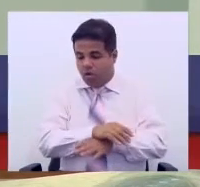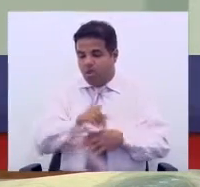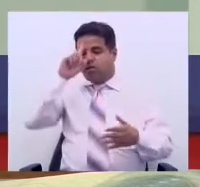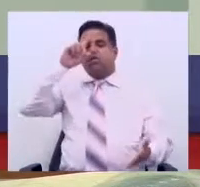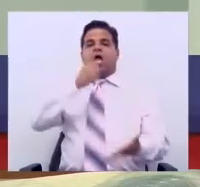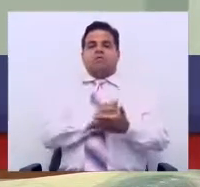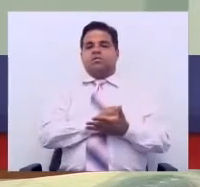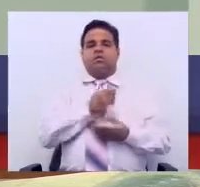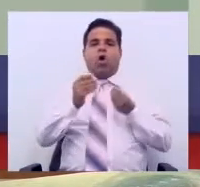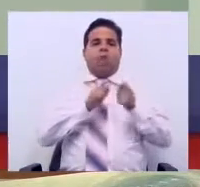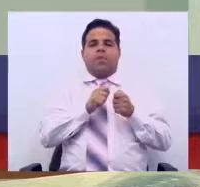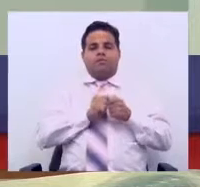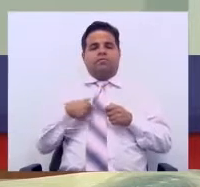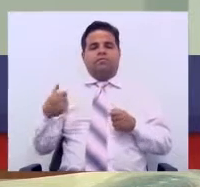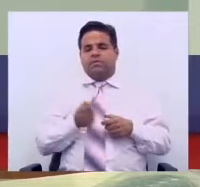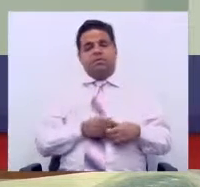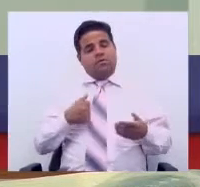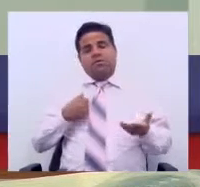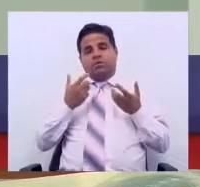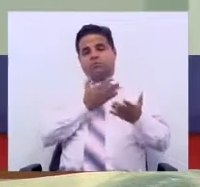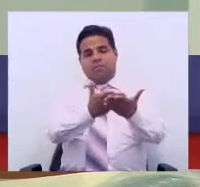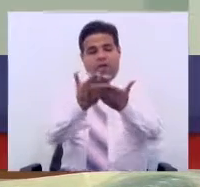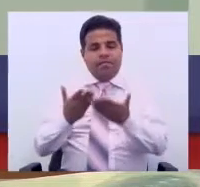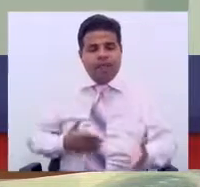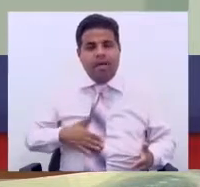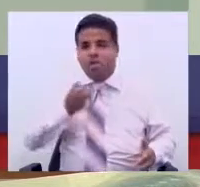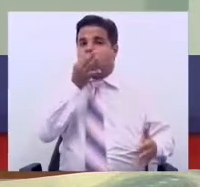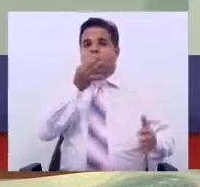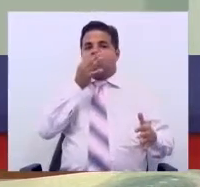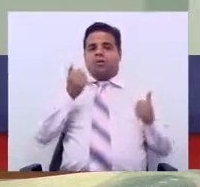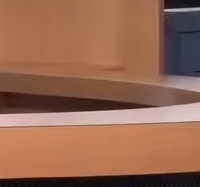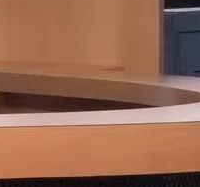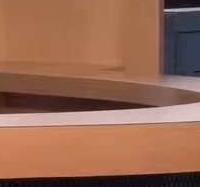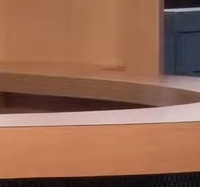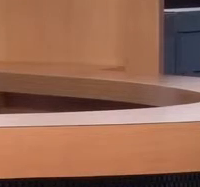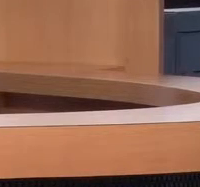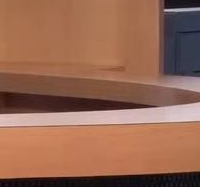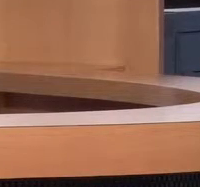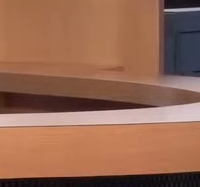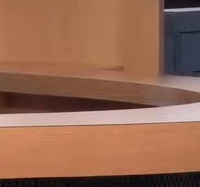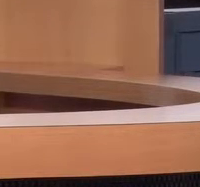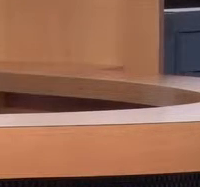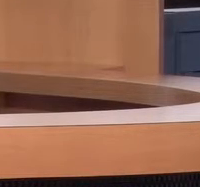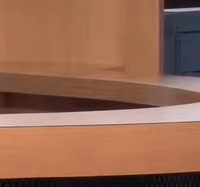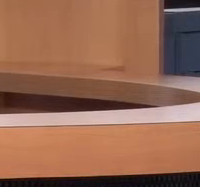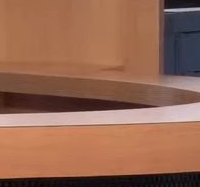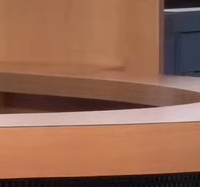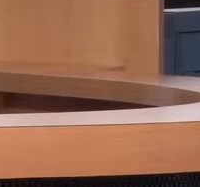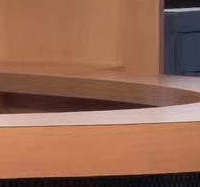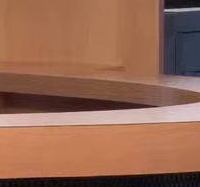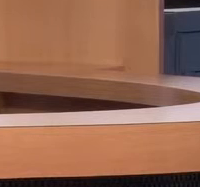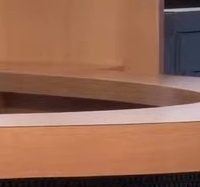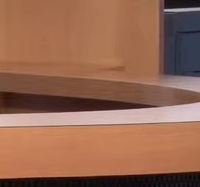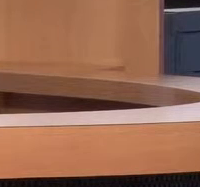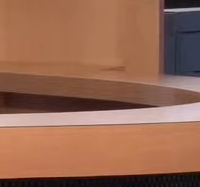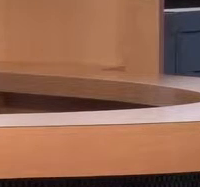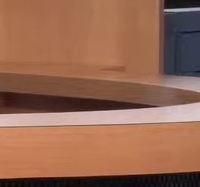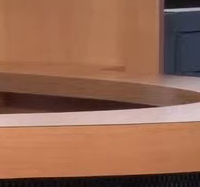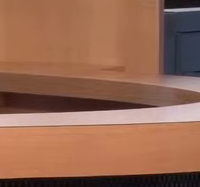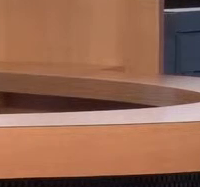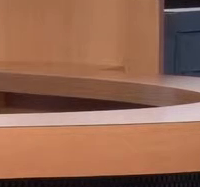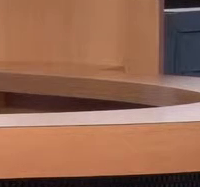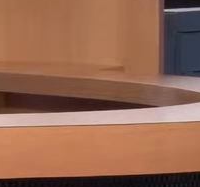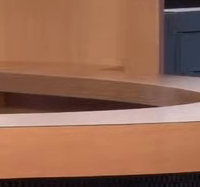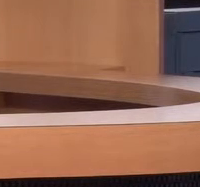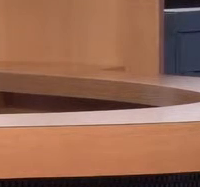decide como é que nós vamos fazer para o próximo período. Essa é a minha opinião. Muito obrigado. Com a polêmica estabelecida, a medida sequer chegou a